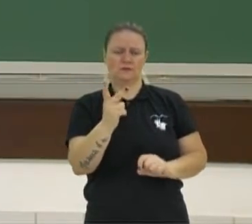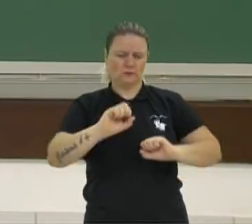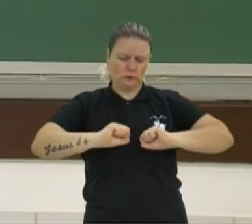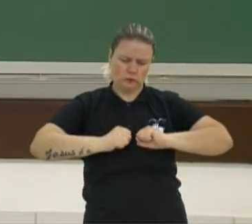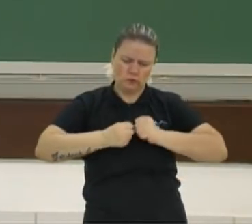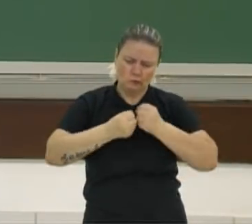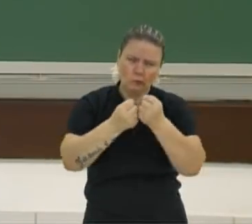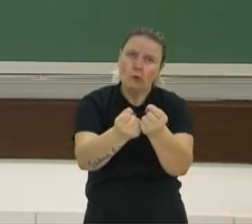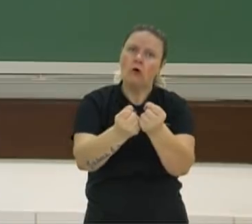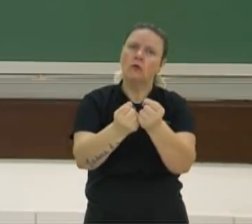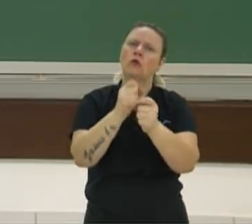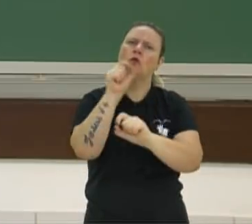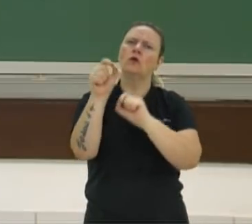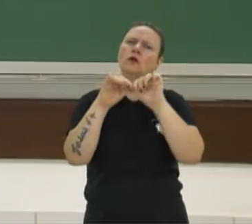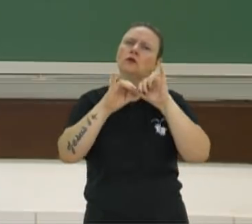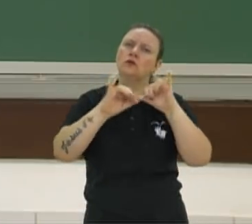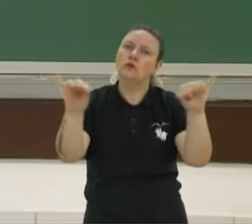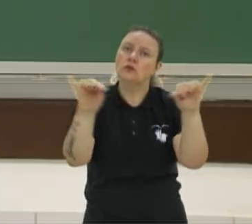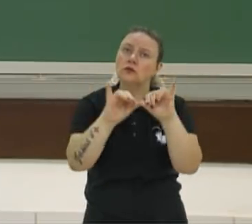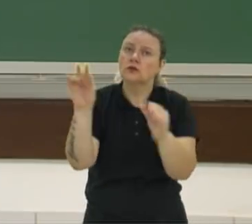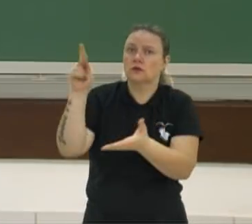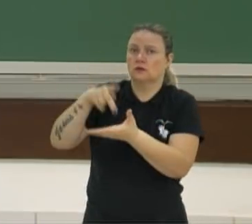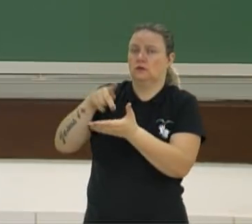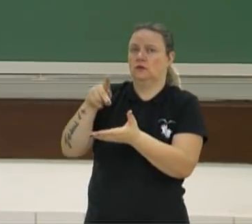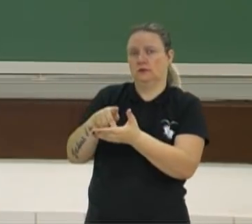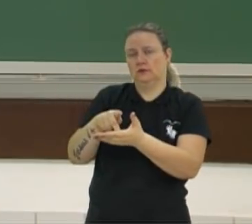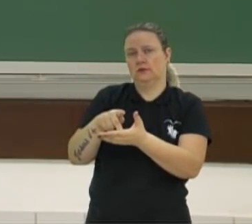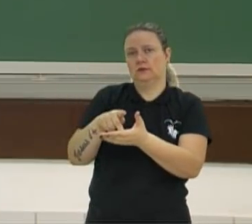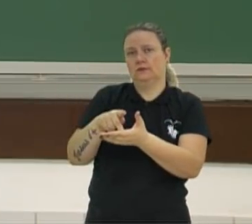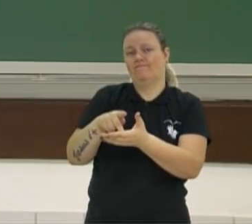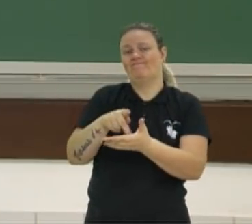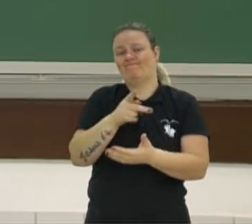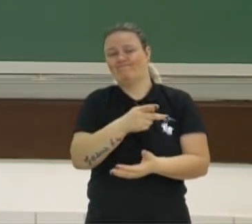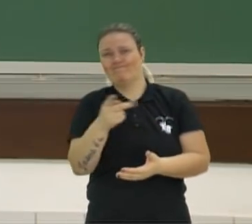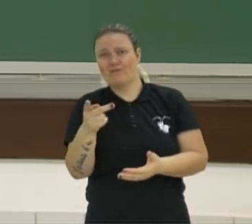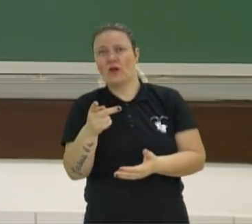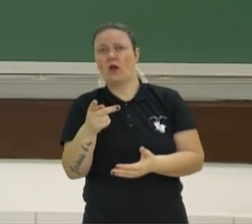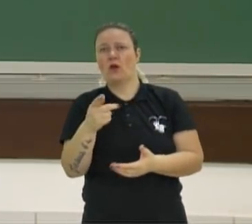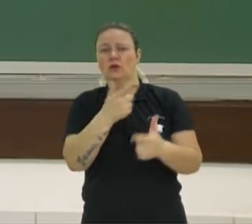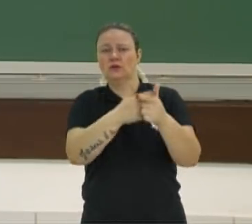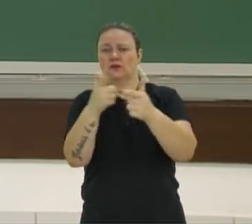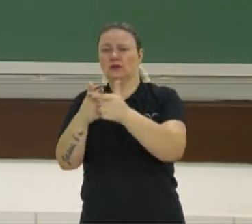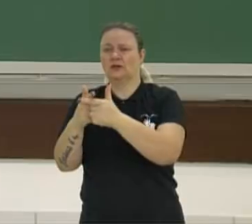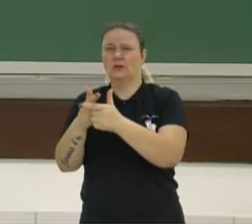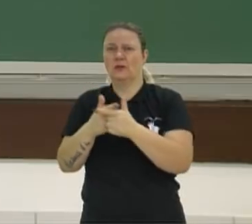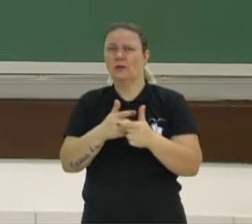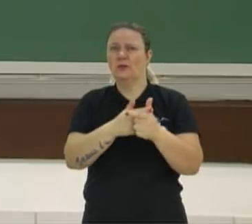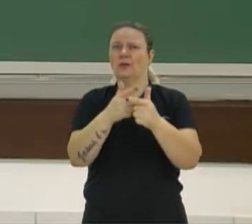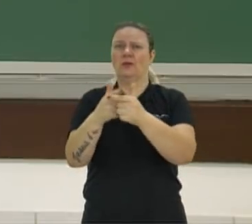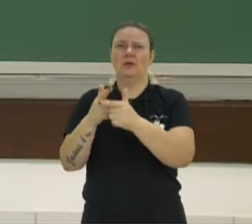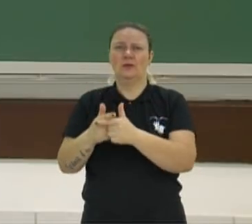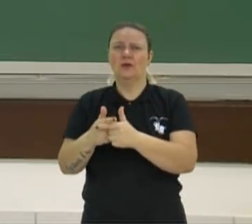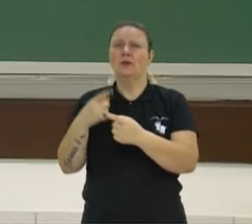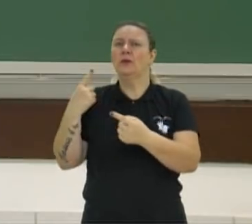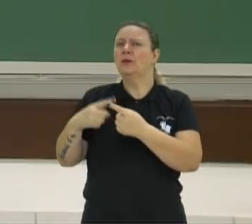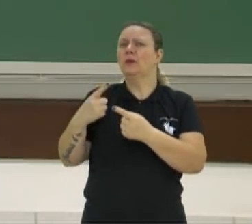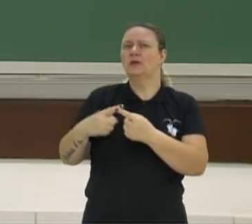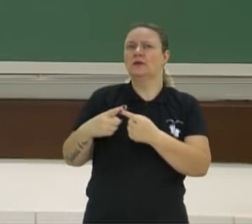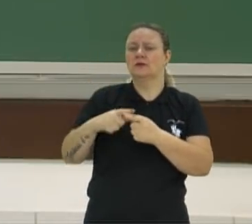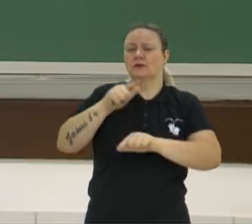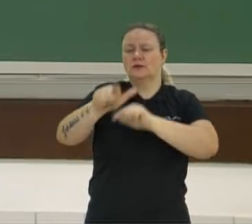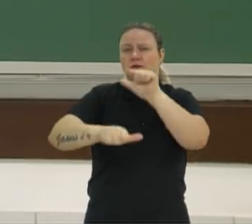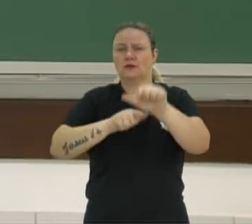pelas falsas. Então isso, de certa forma, prejudica o trabalho desses meios e de outros que são confiáveis. Veja